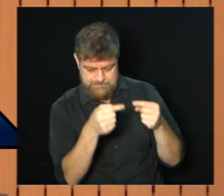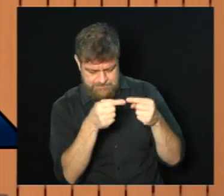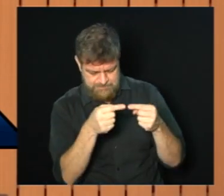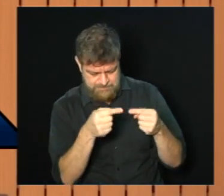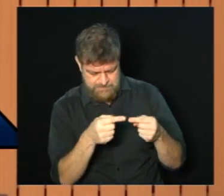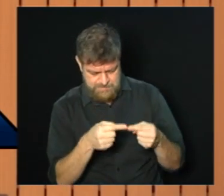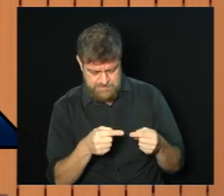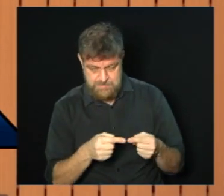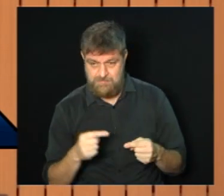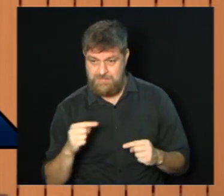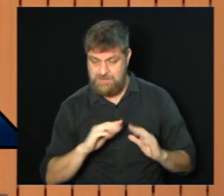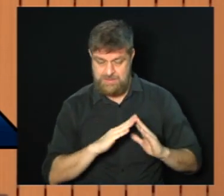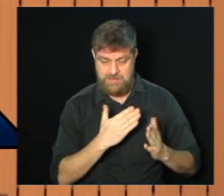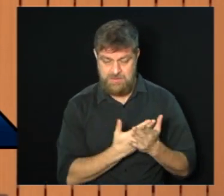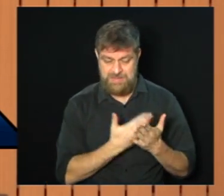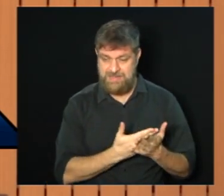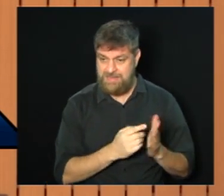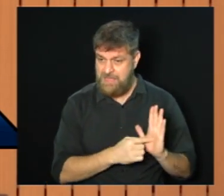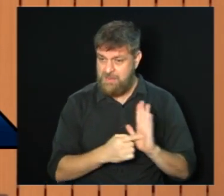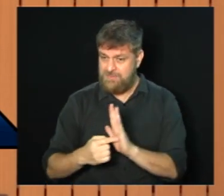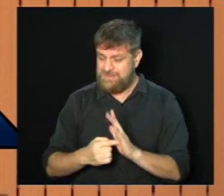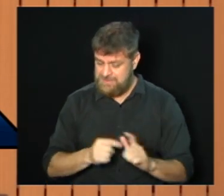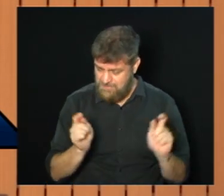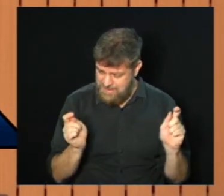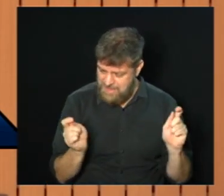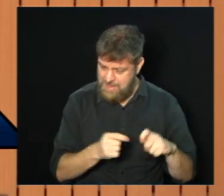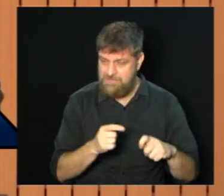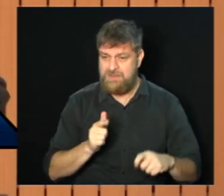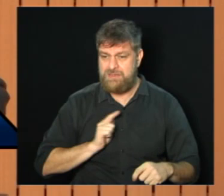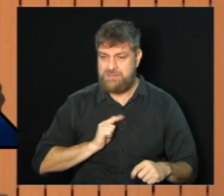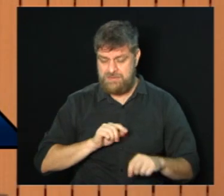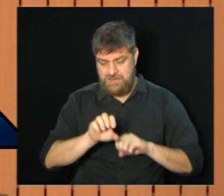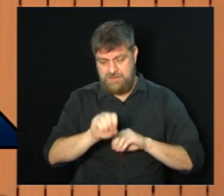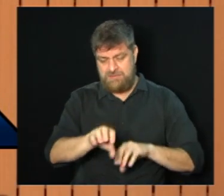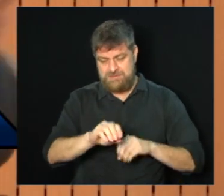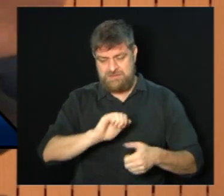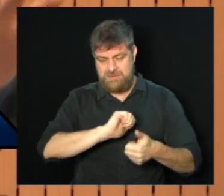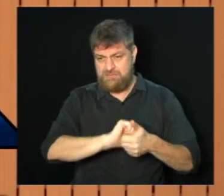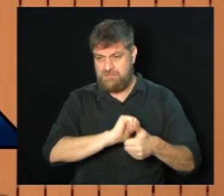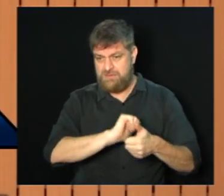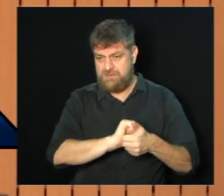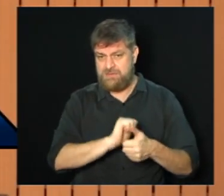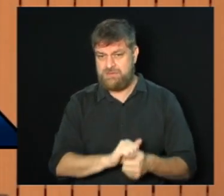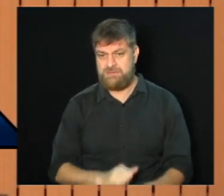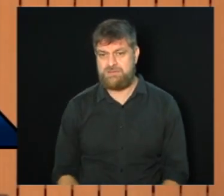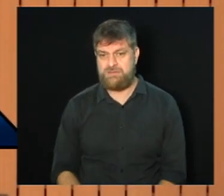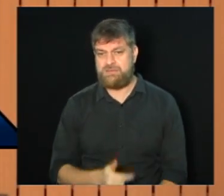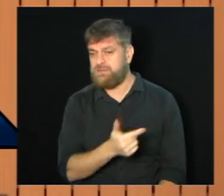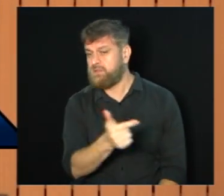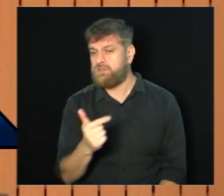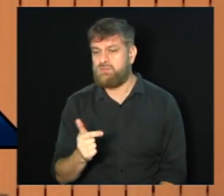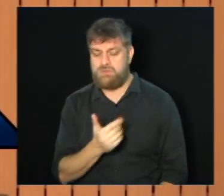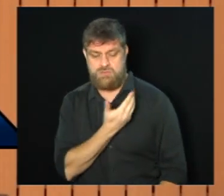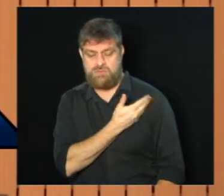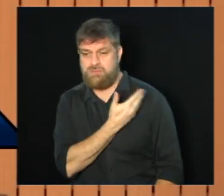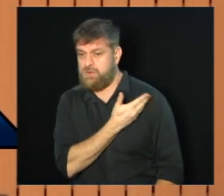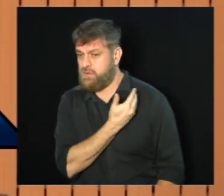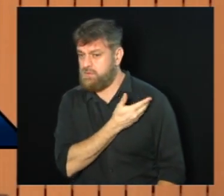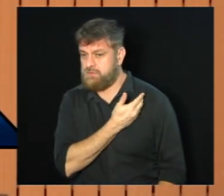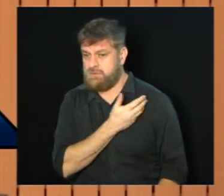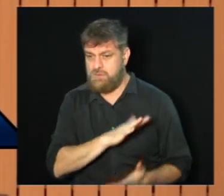terão que mostrar capacidade e competência de garantir o ensino de qualidade sem discriminação. Os